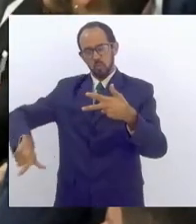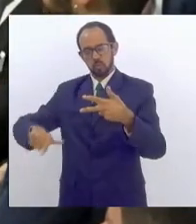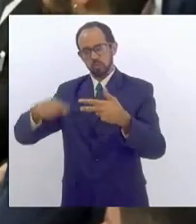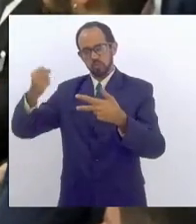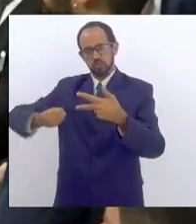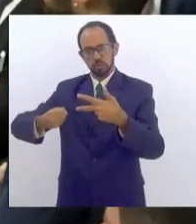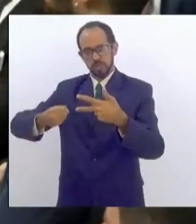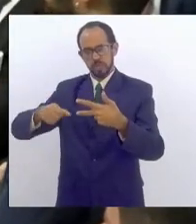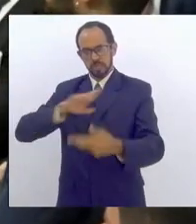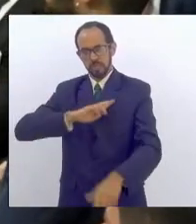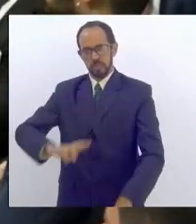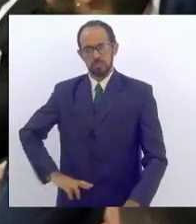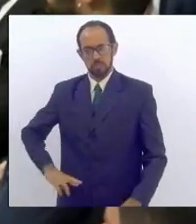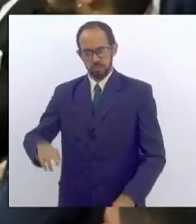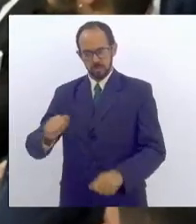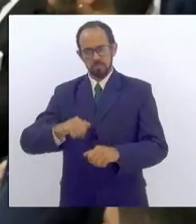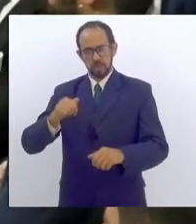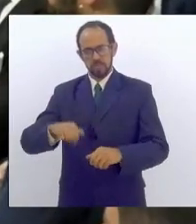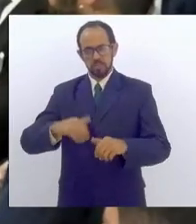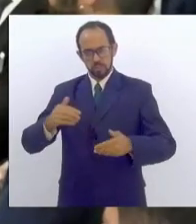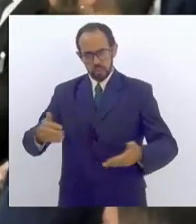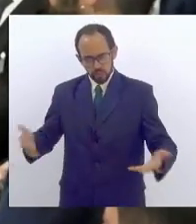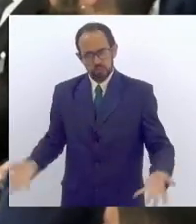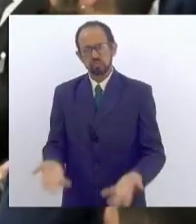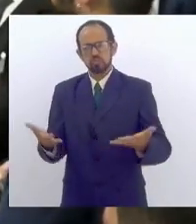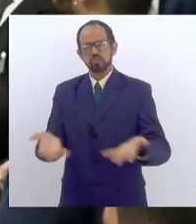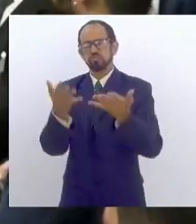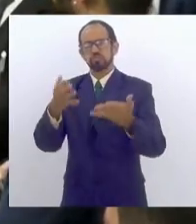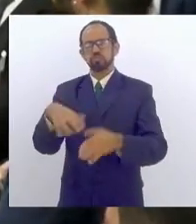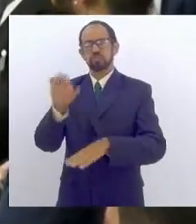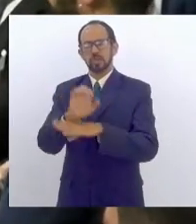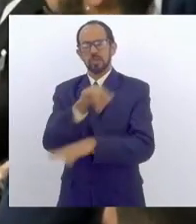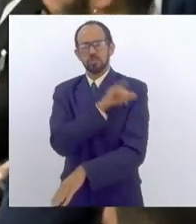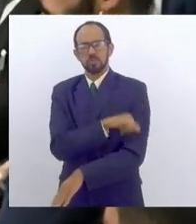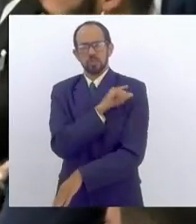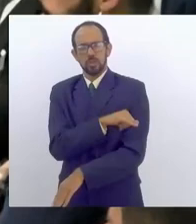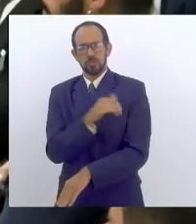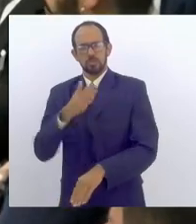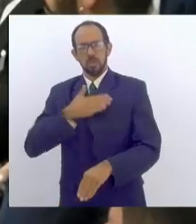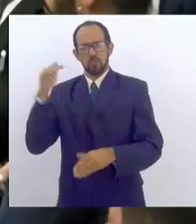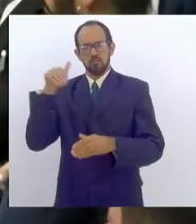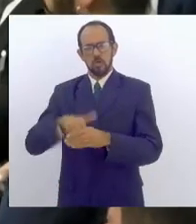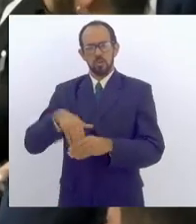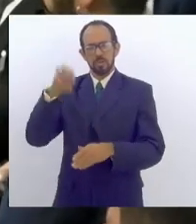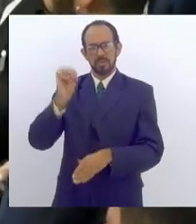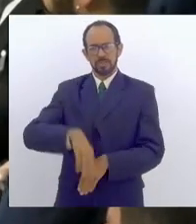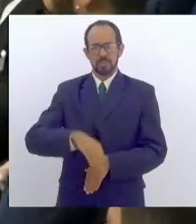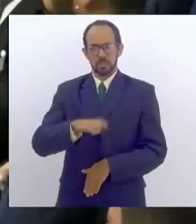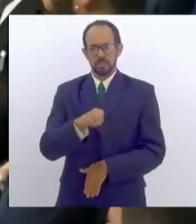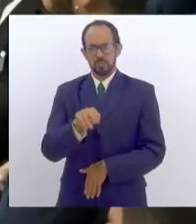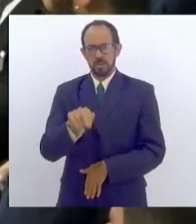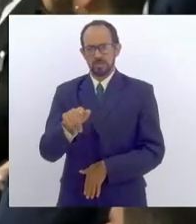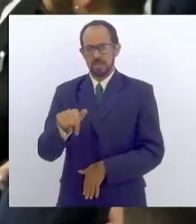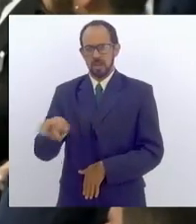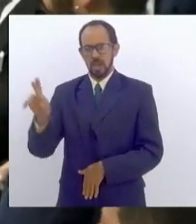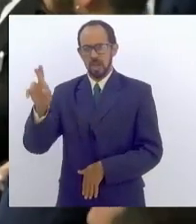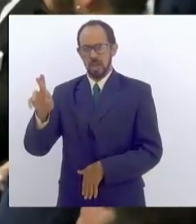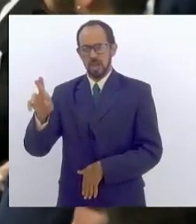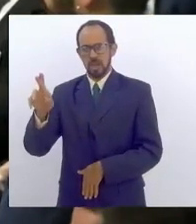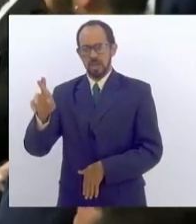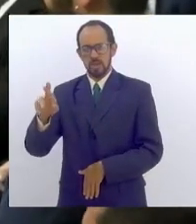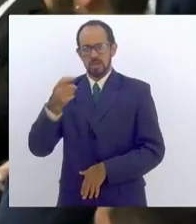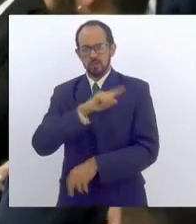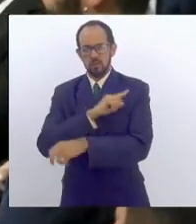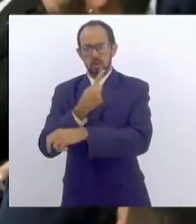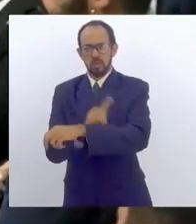para reerguer o Rio de Janeiro. Meu irmão, meu voto é sim na chapa Rodrigo Bacelar, fortalecendo